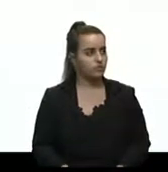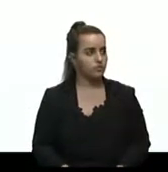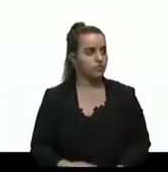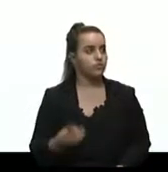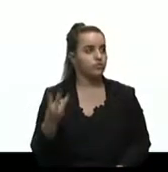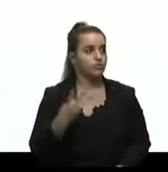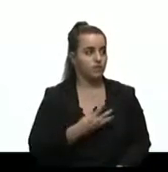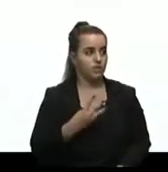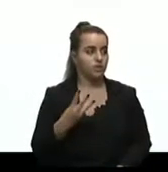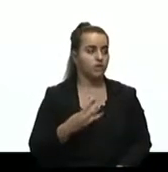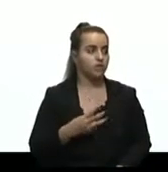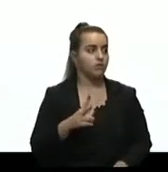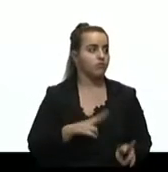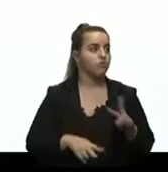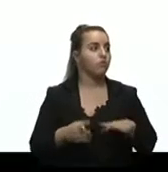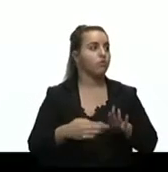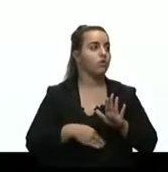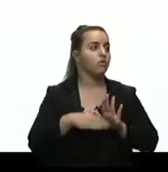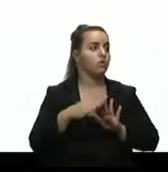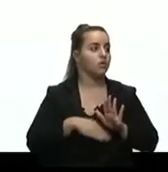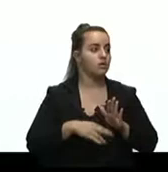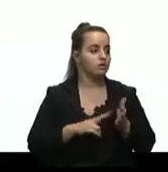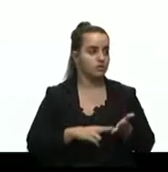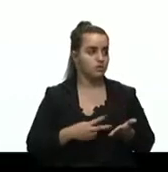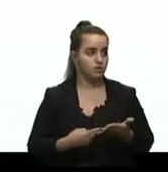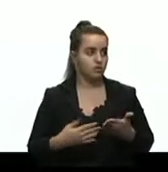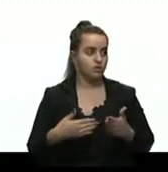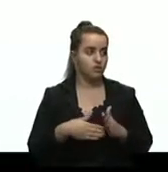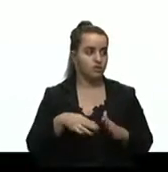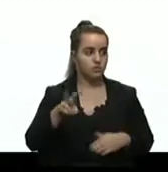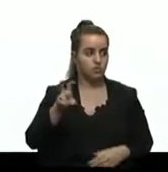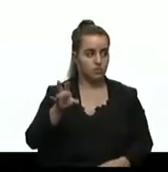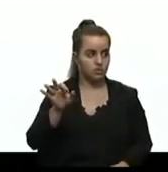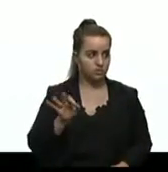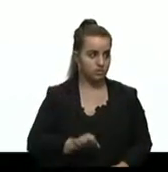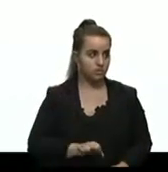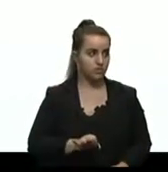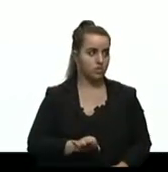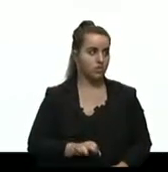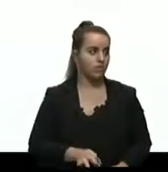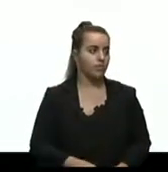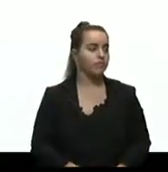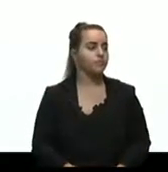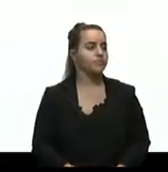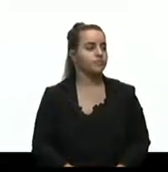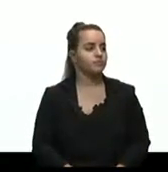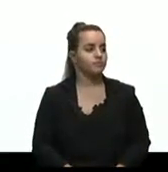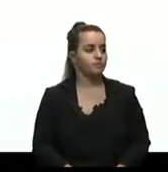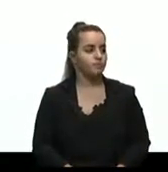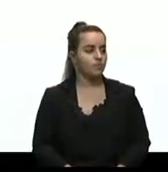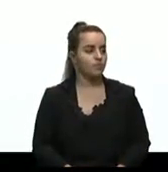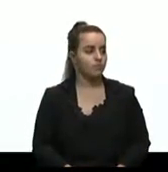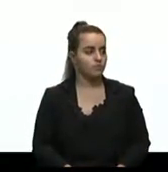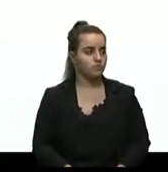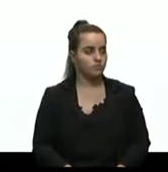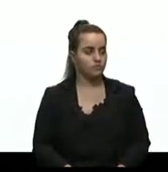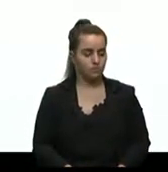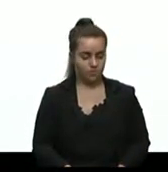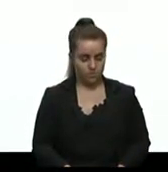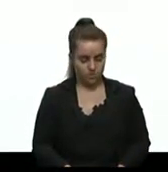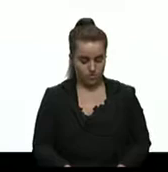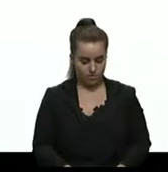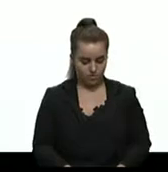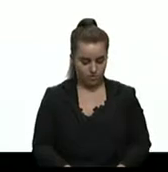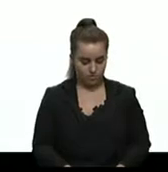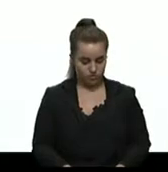Passo 3. Fixar o nível de significância. Aqui é igual à situação problema 3,